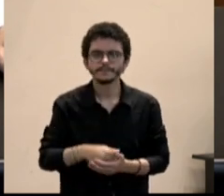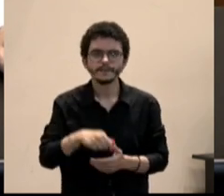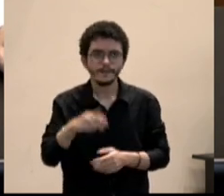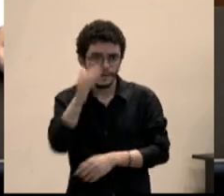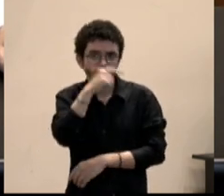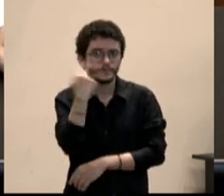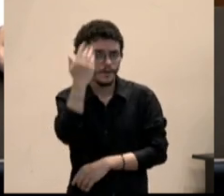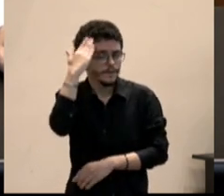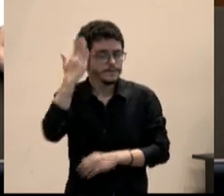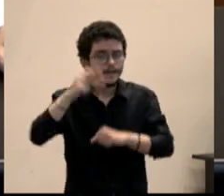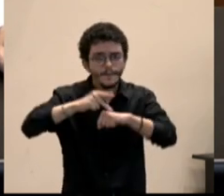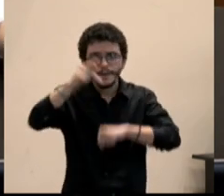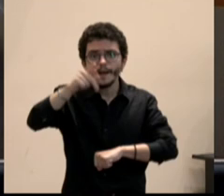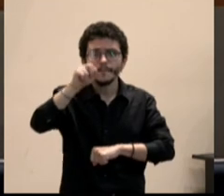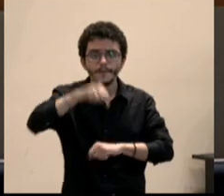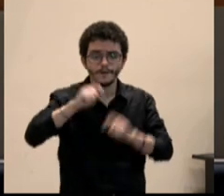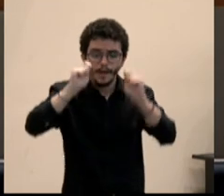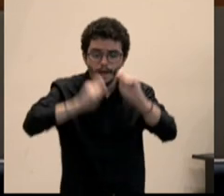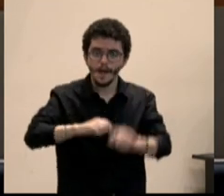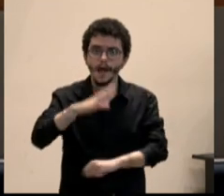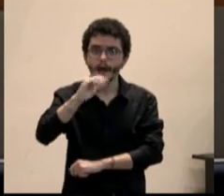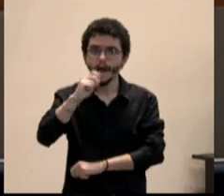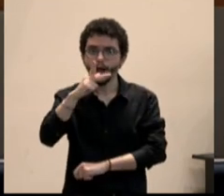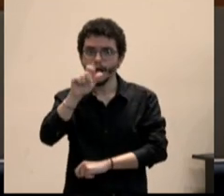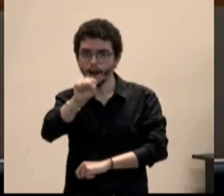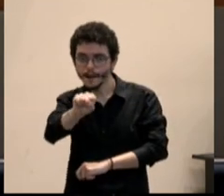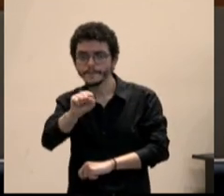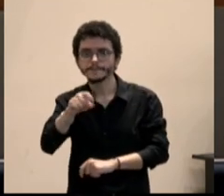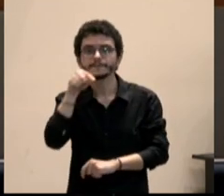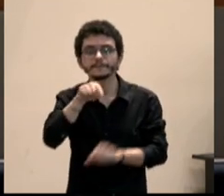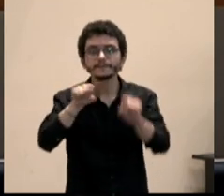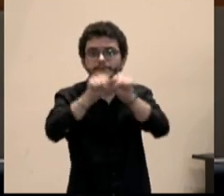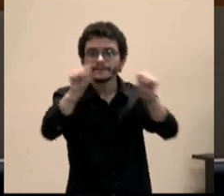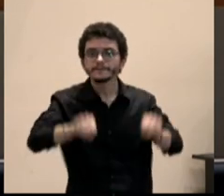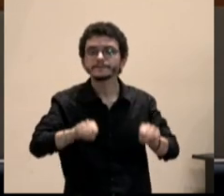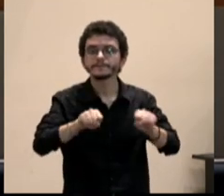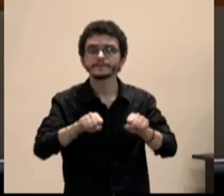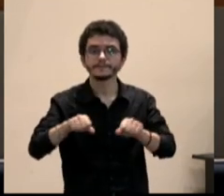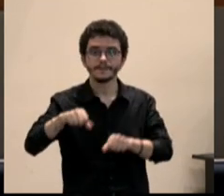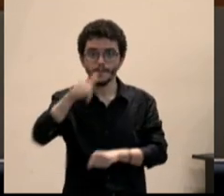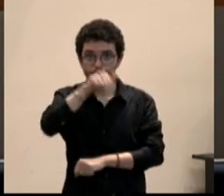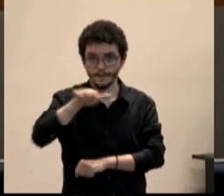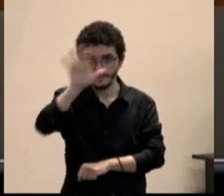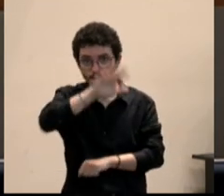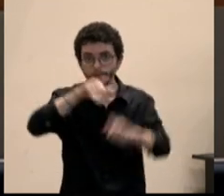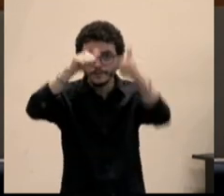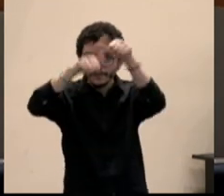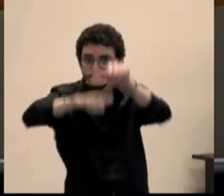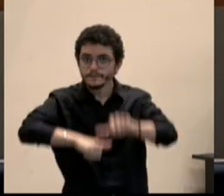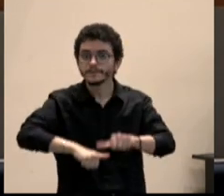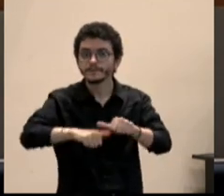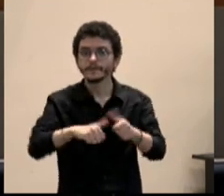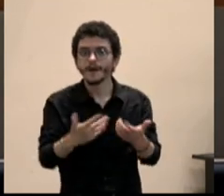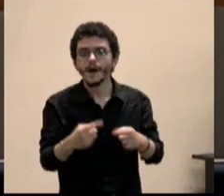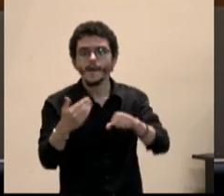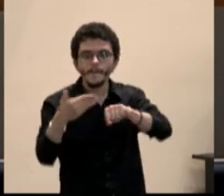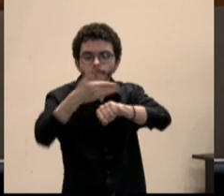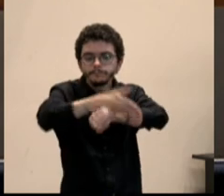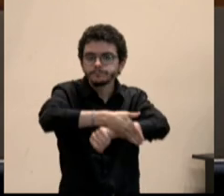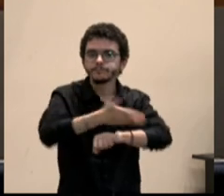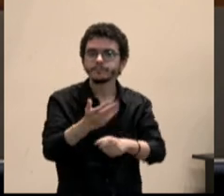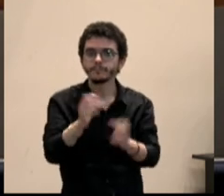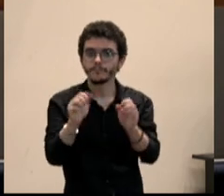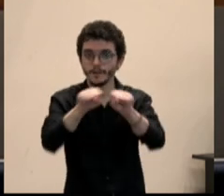é de competência da CAPES, e esse Sistema Nacional de Avaliação, que comporia o